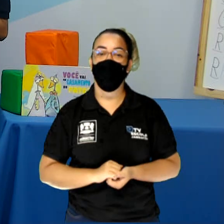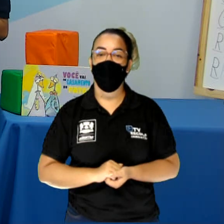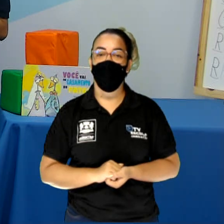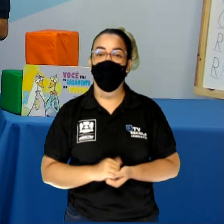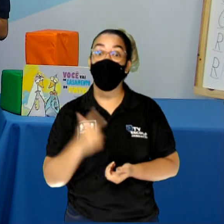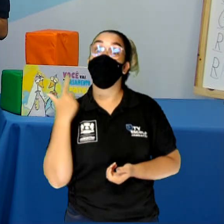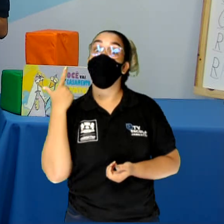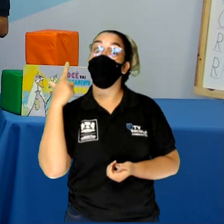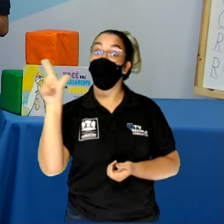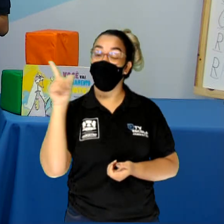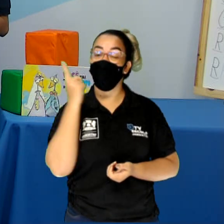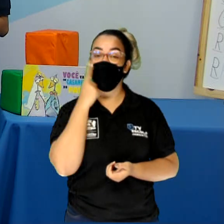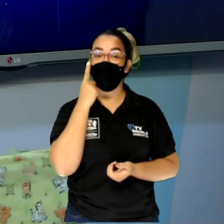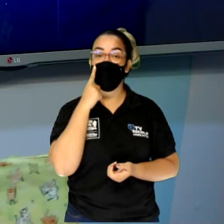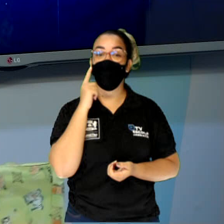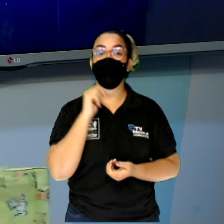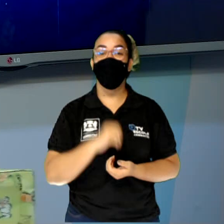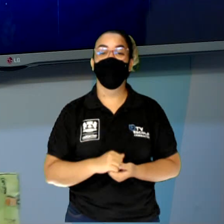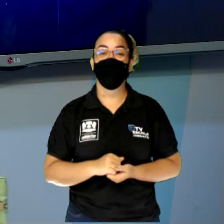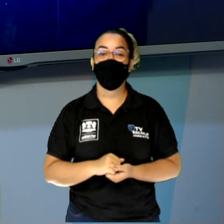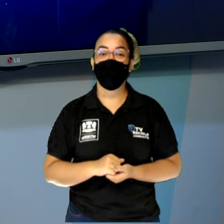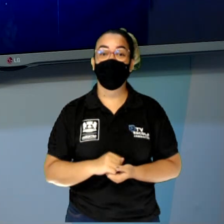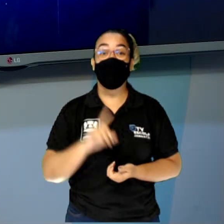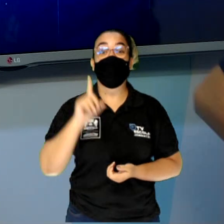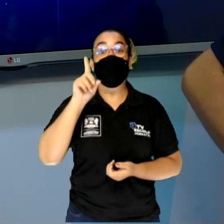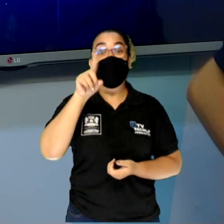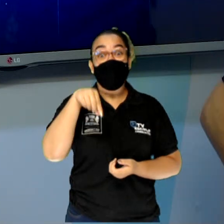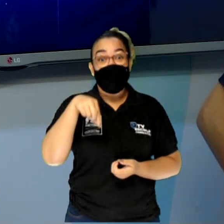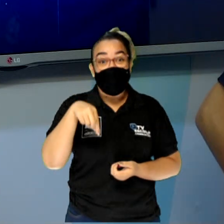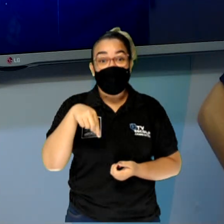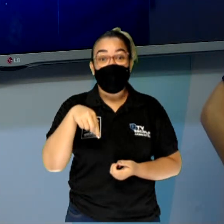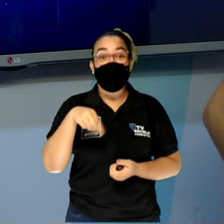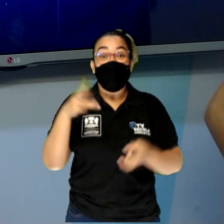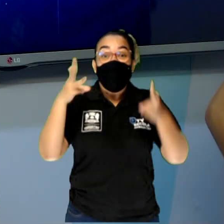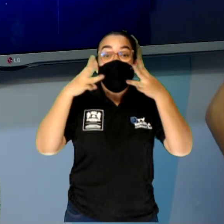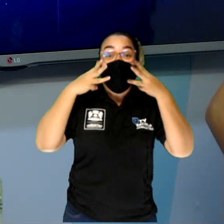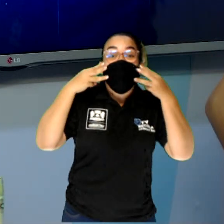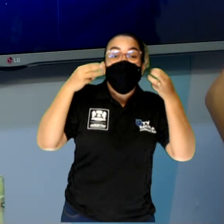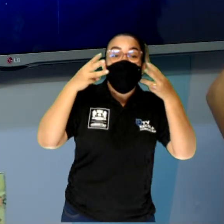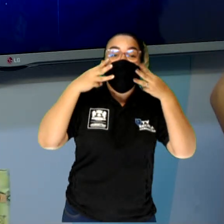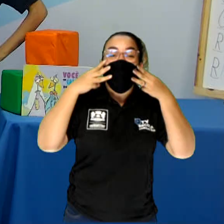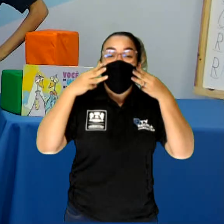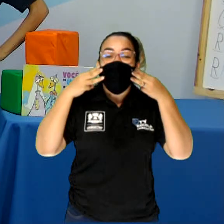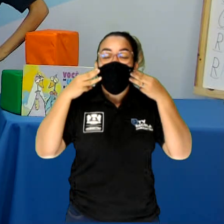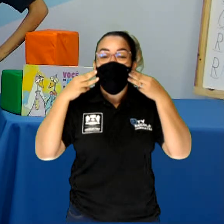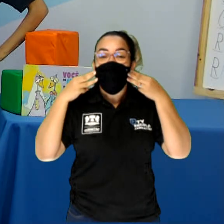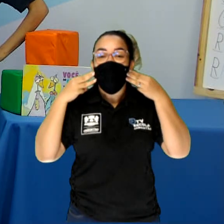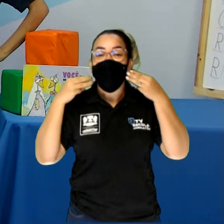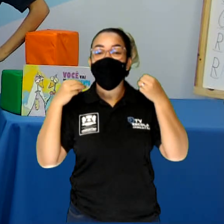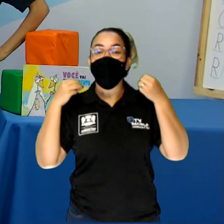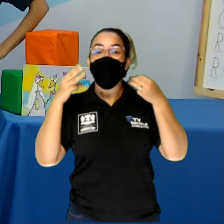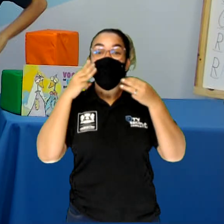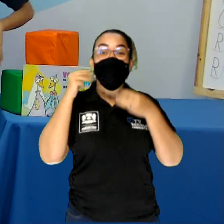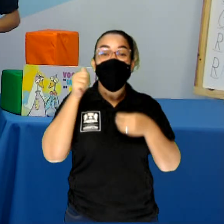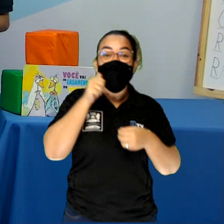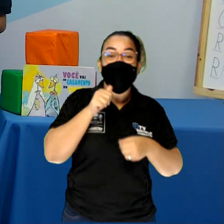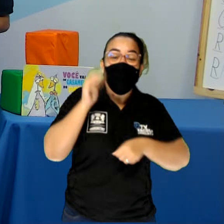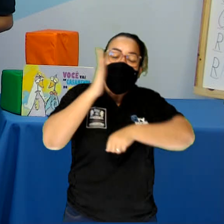E esse aqui? Essa é a gata, crianças. Vou fazer uma gata